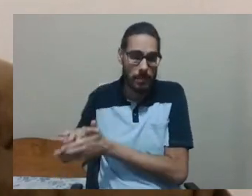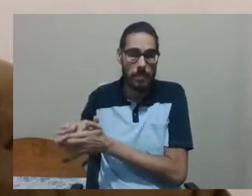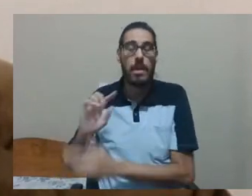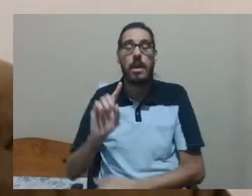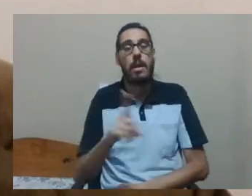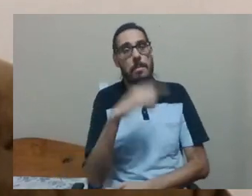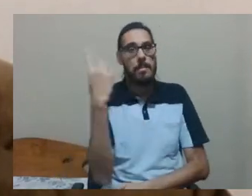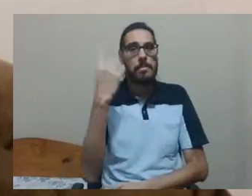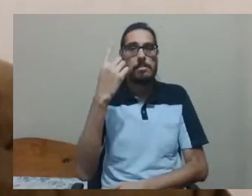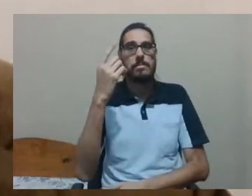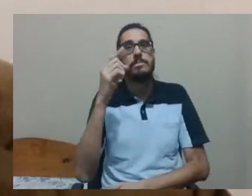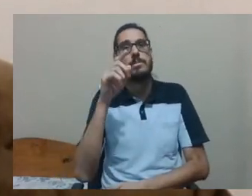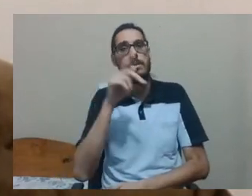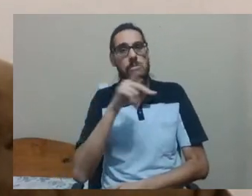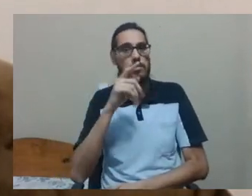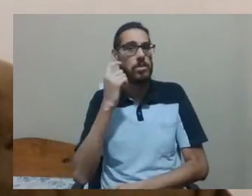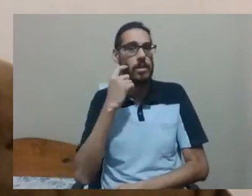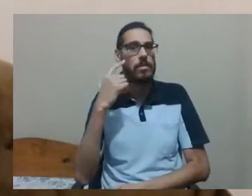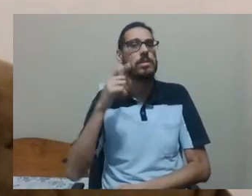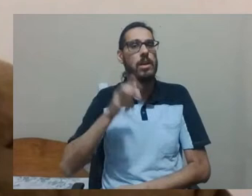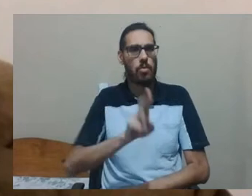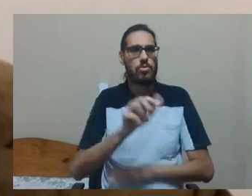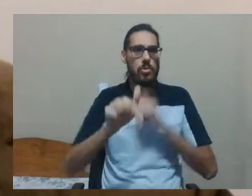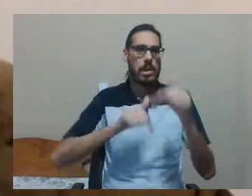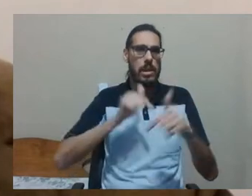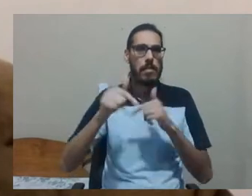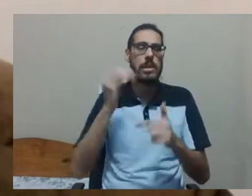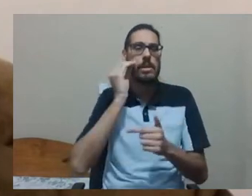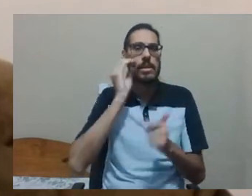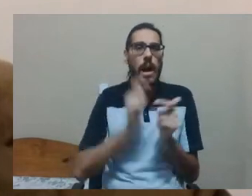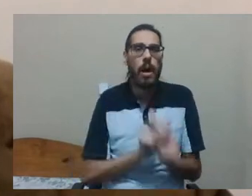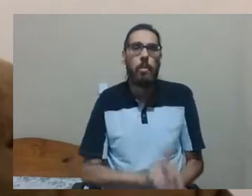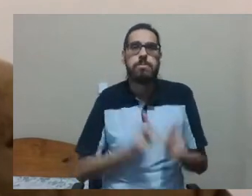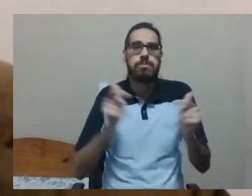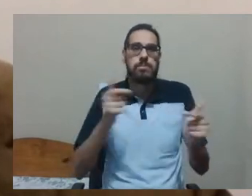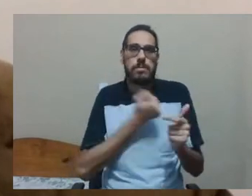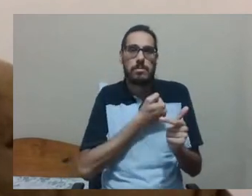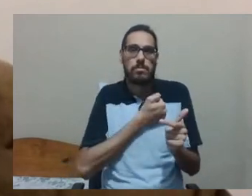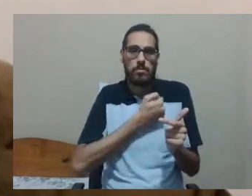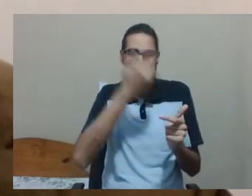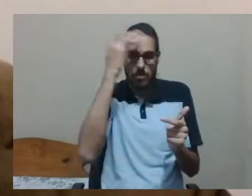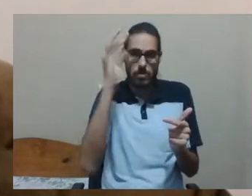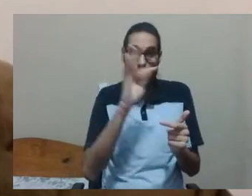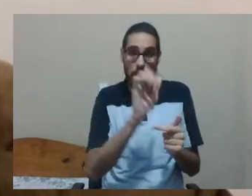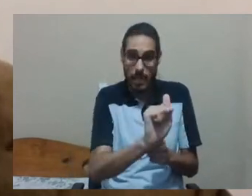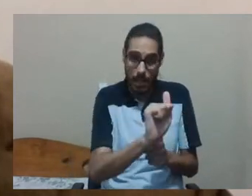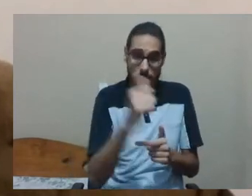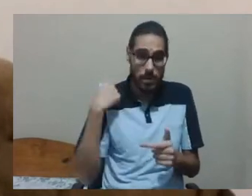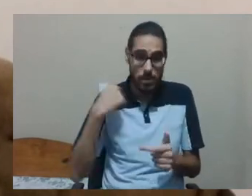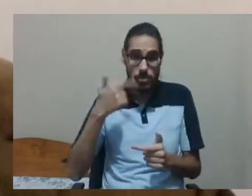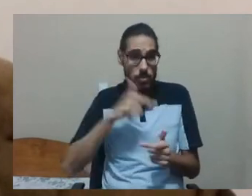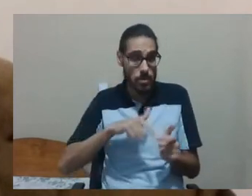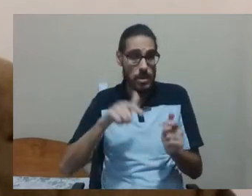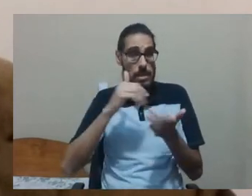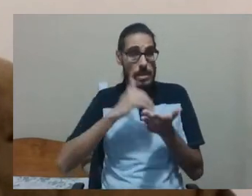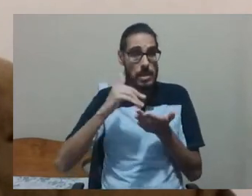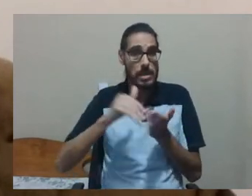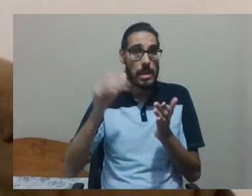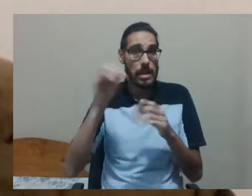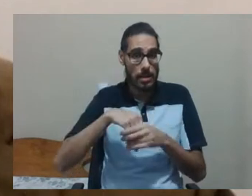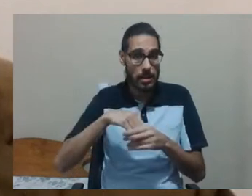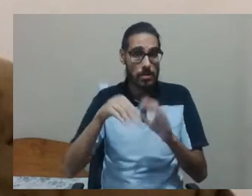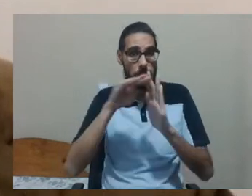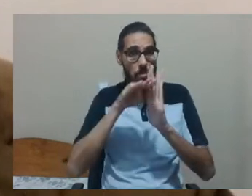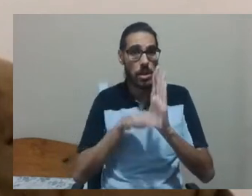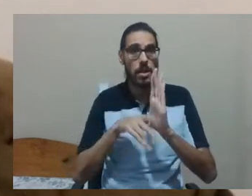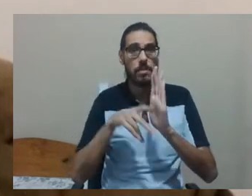relação TA-docente e para que a gente consiga ter secretários nos programas de pós-graduação. Mas isso é uma coisa que não é fácil